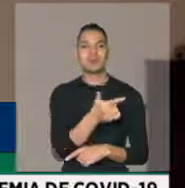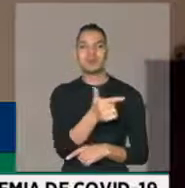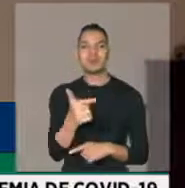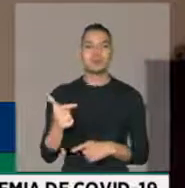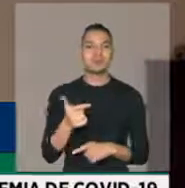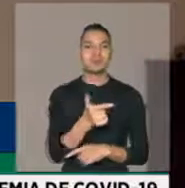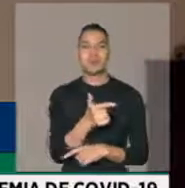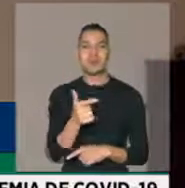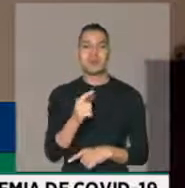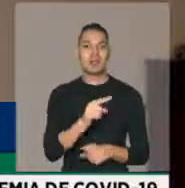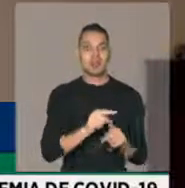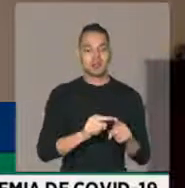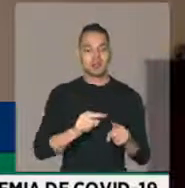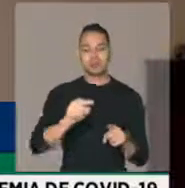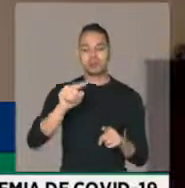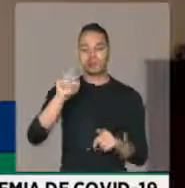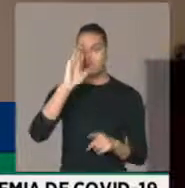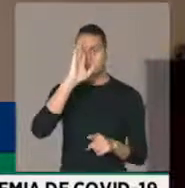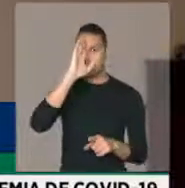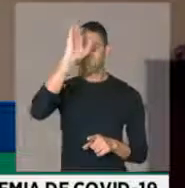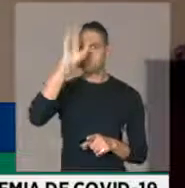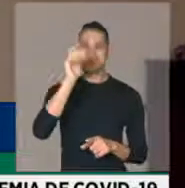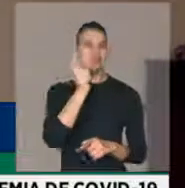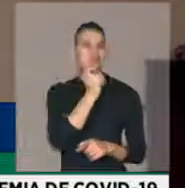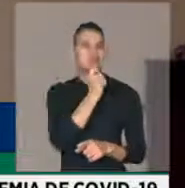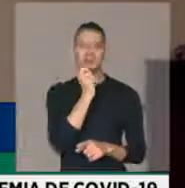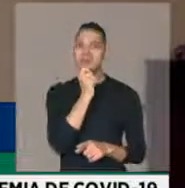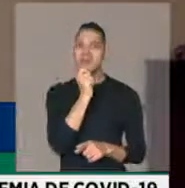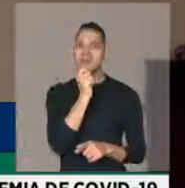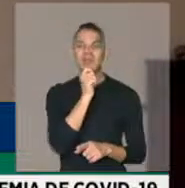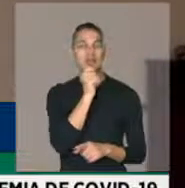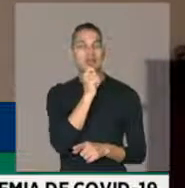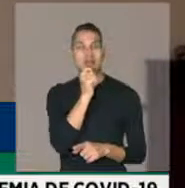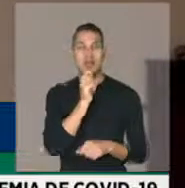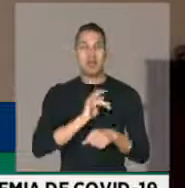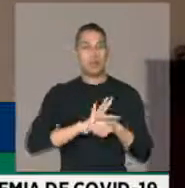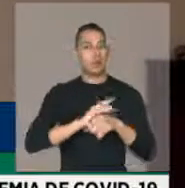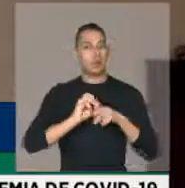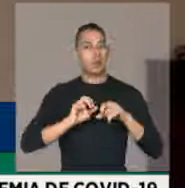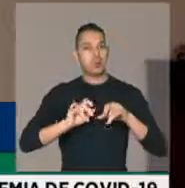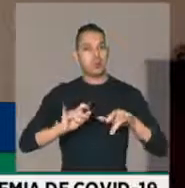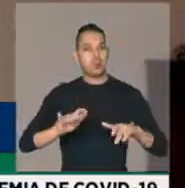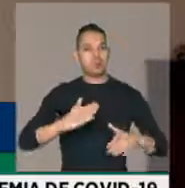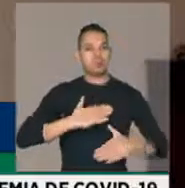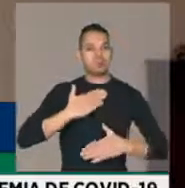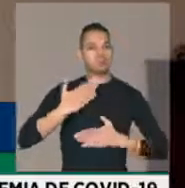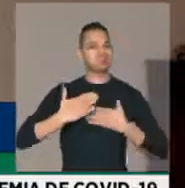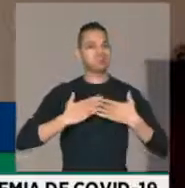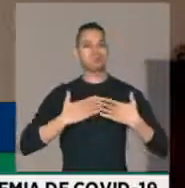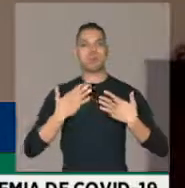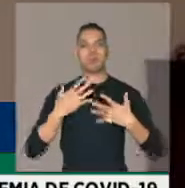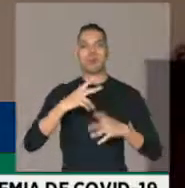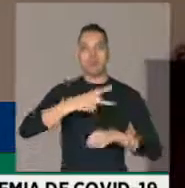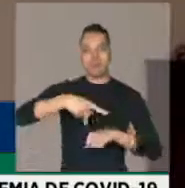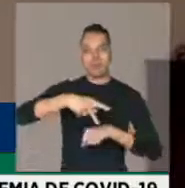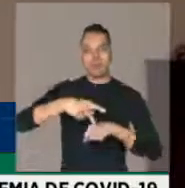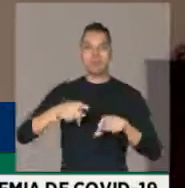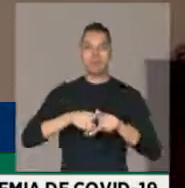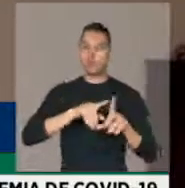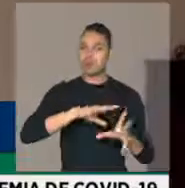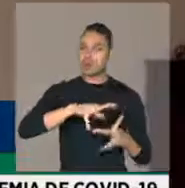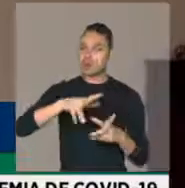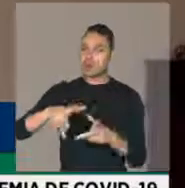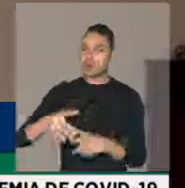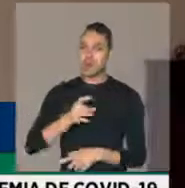chegado perto do pico dessa pandemia pavorosa que assusta o país e assusta o mundo. Hoje, por sinal,